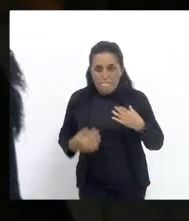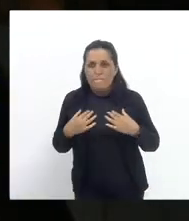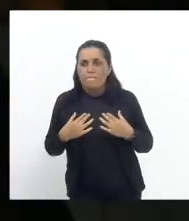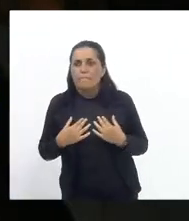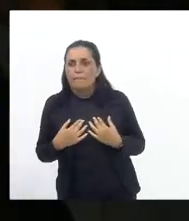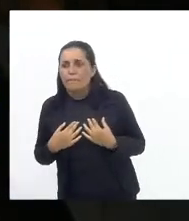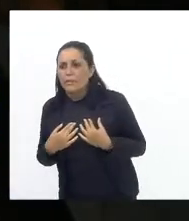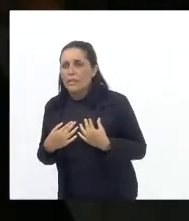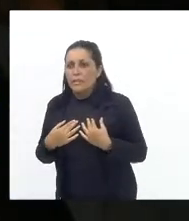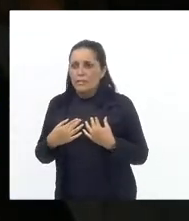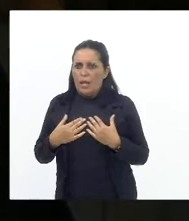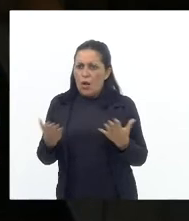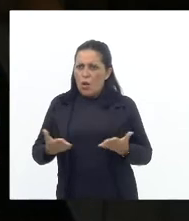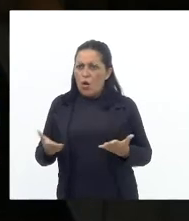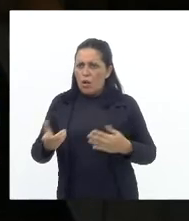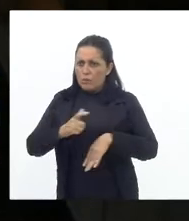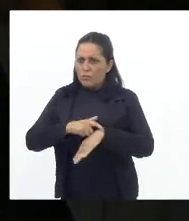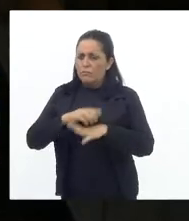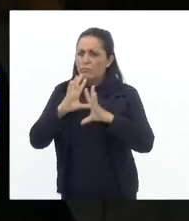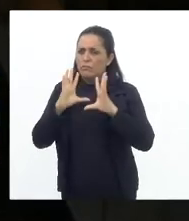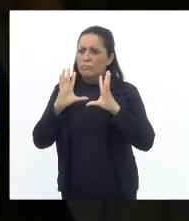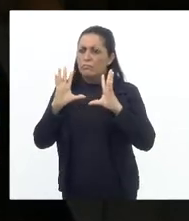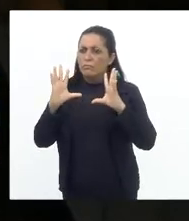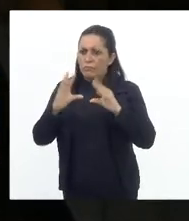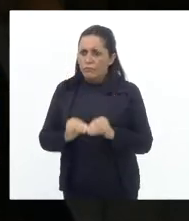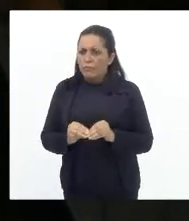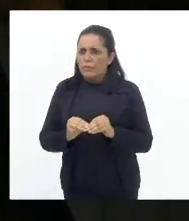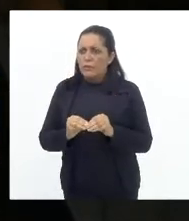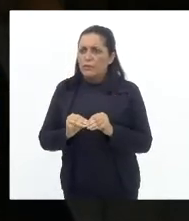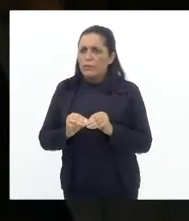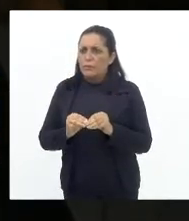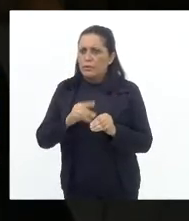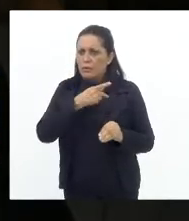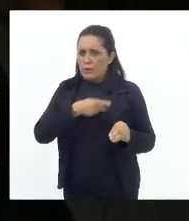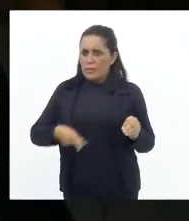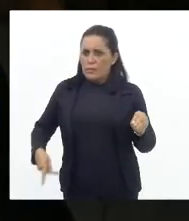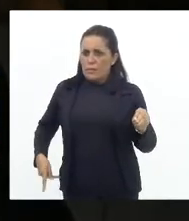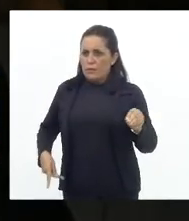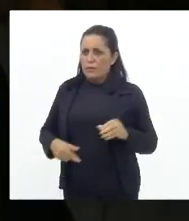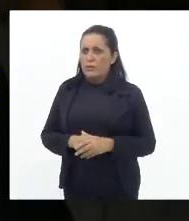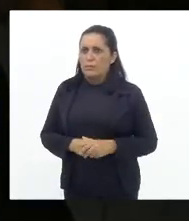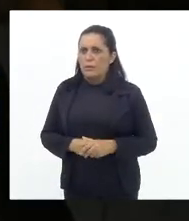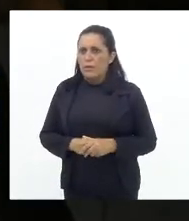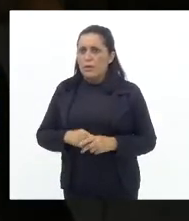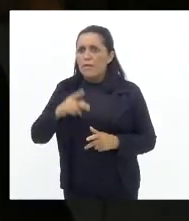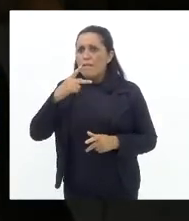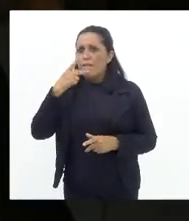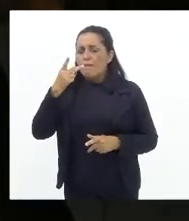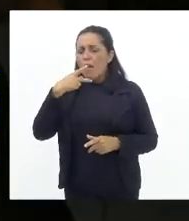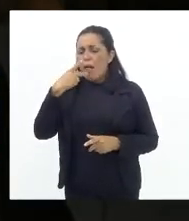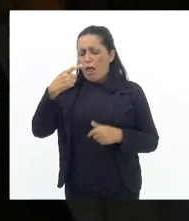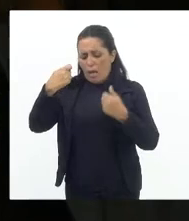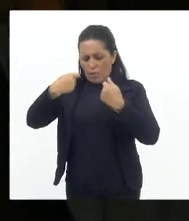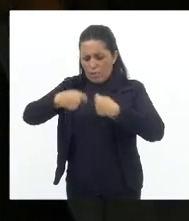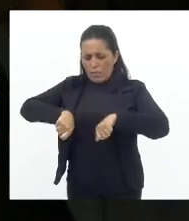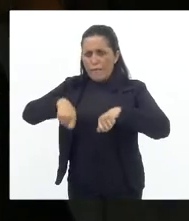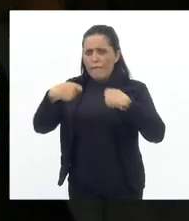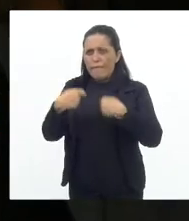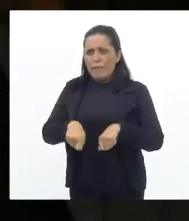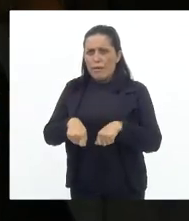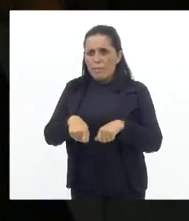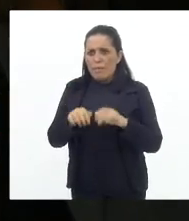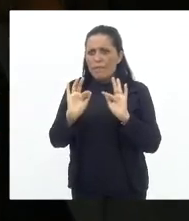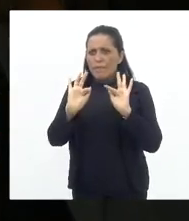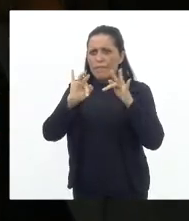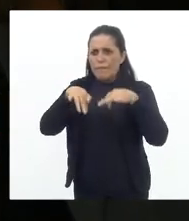a e nesse momento para concluir se olha presidência e fala em dever para